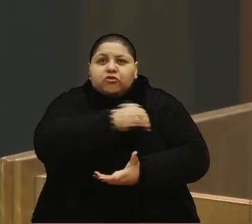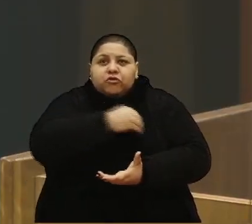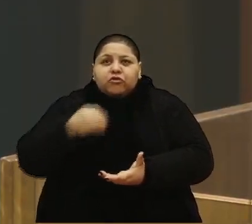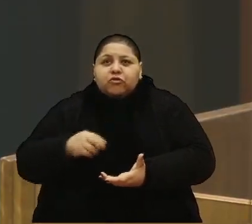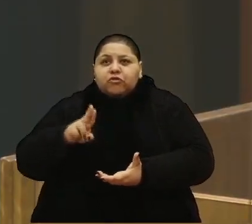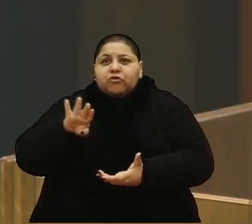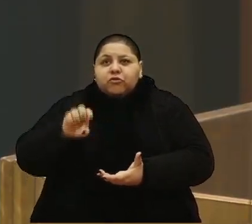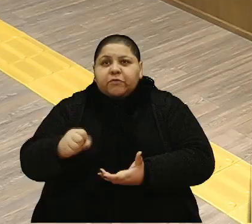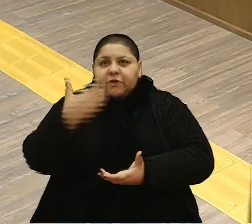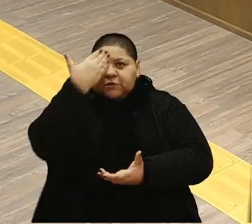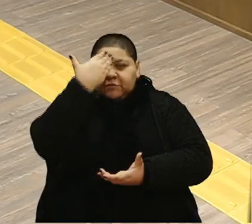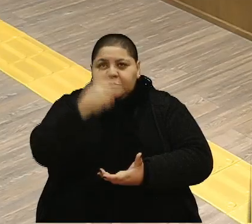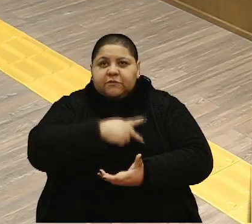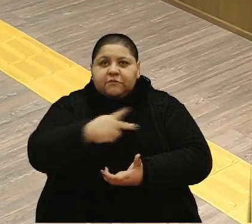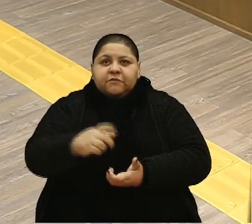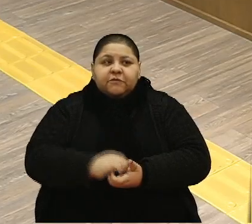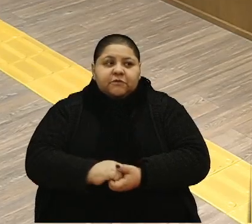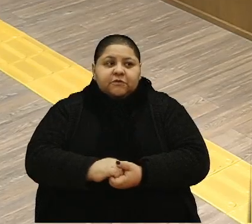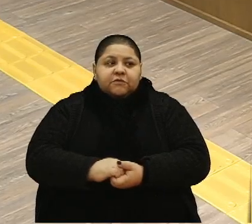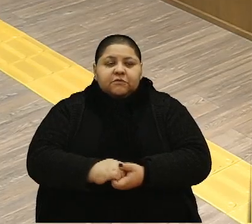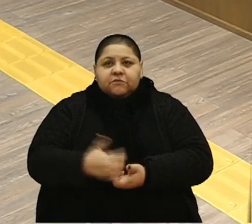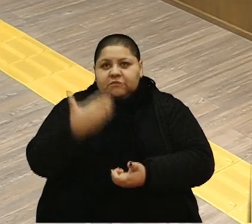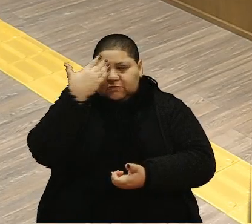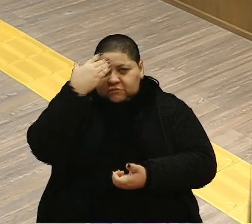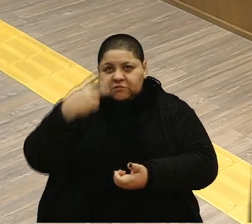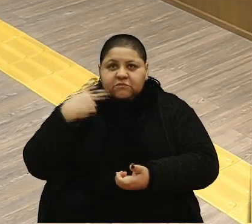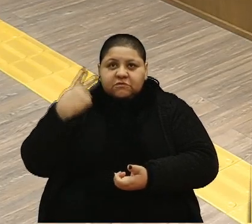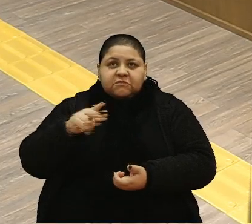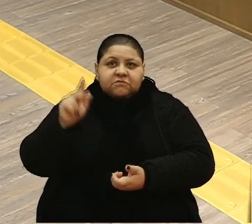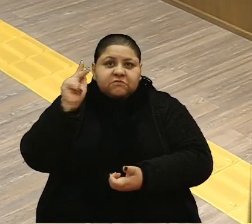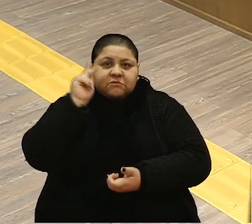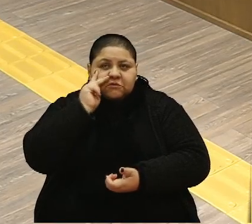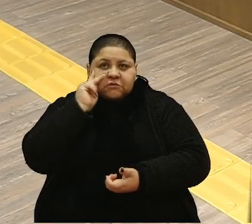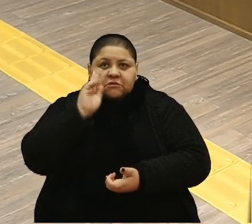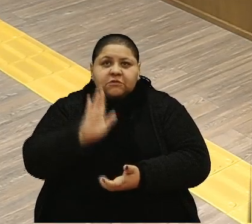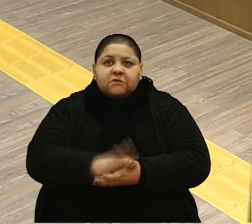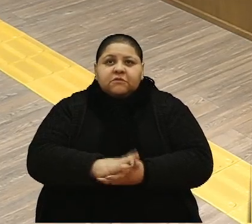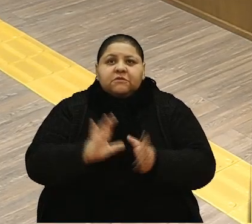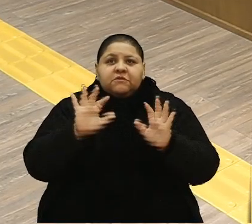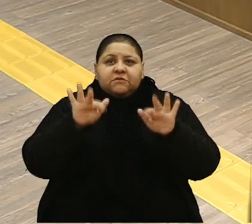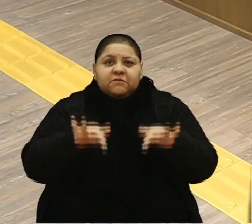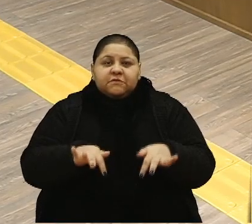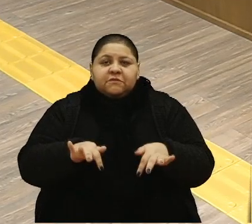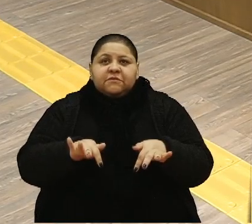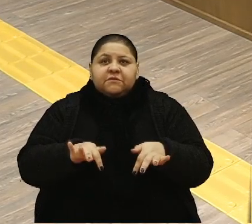Muito obrigado, presidente. Obrigada, vereador Cláudio Libardi. Encerrado o espaço do pequeno